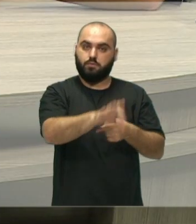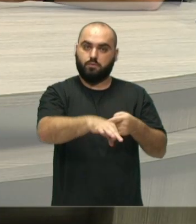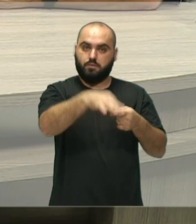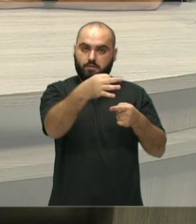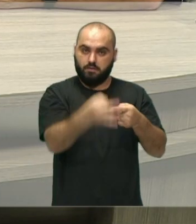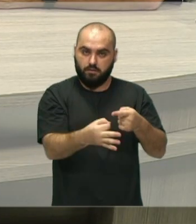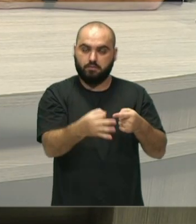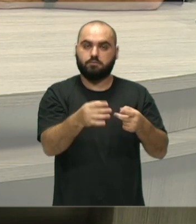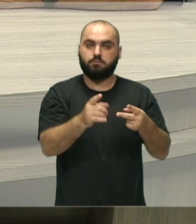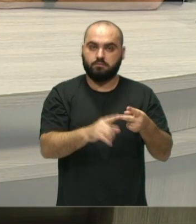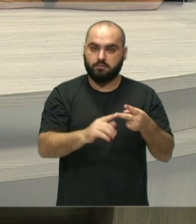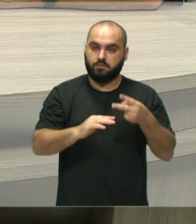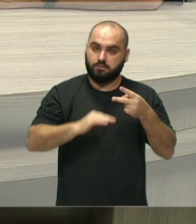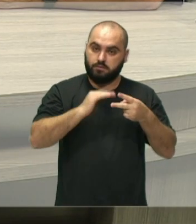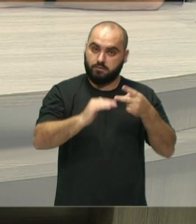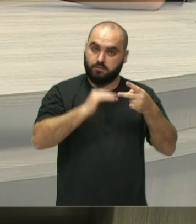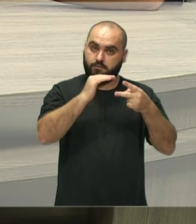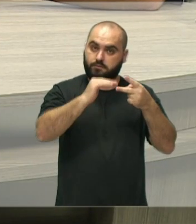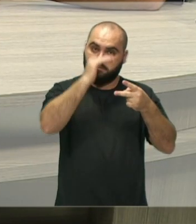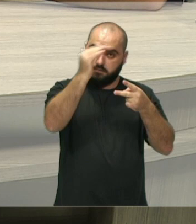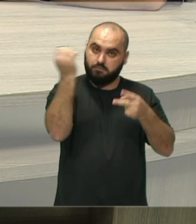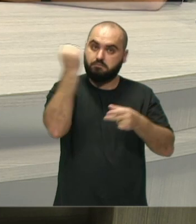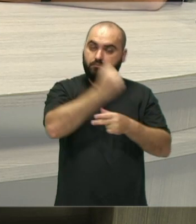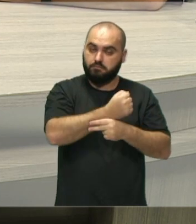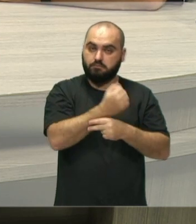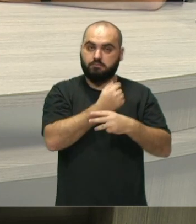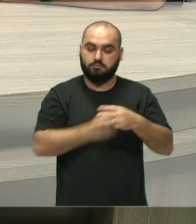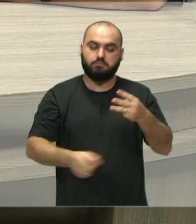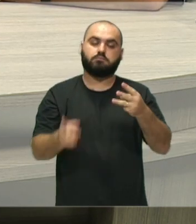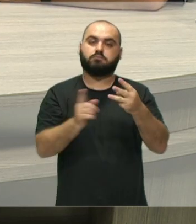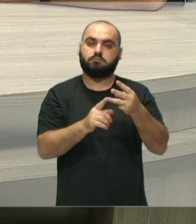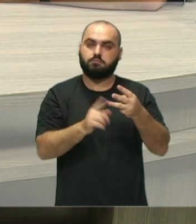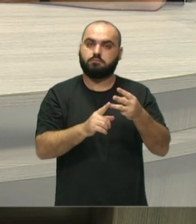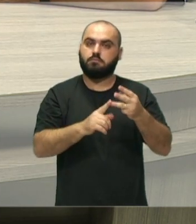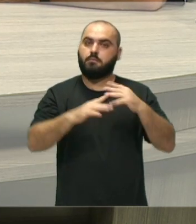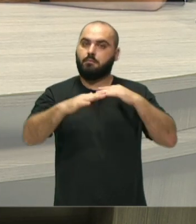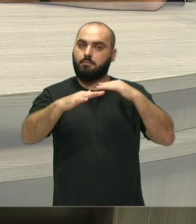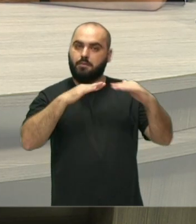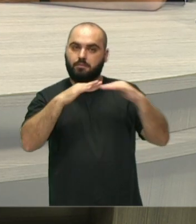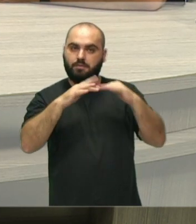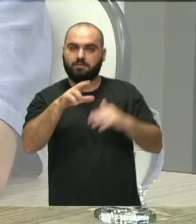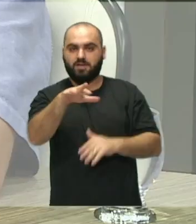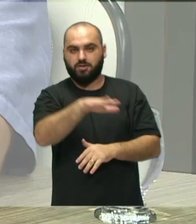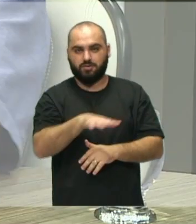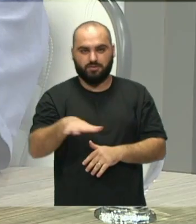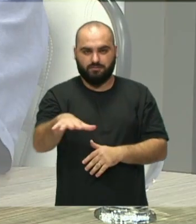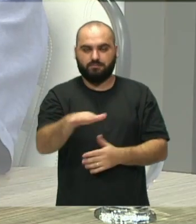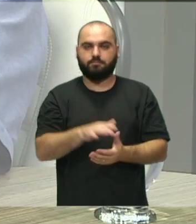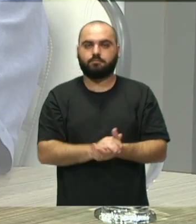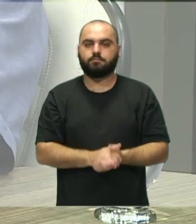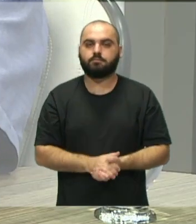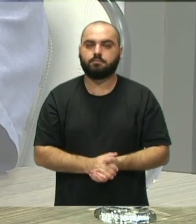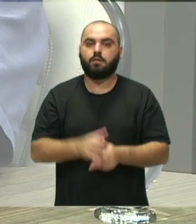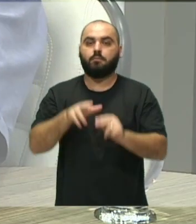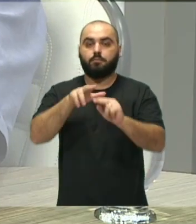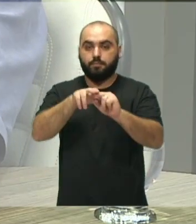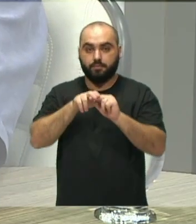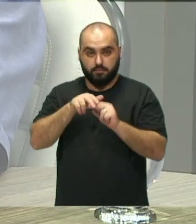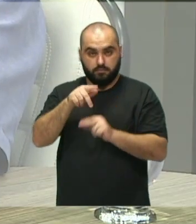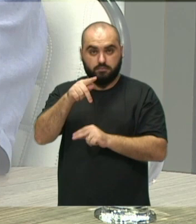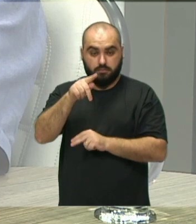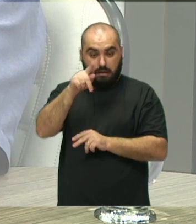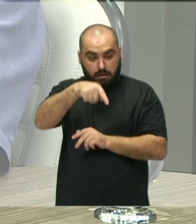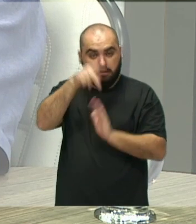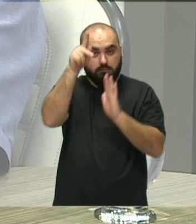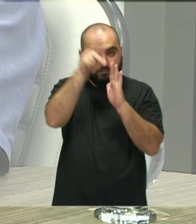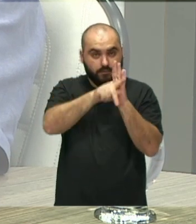do desenvolvimento econômico sustentável e da mobilidade regional. Então, o Promob se origina